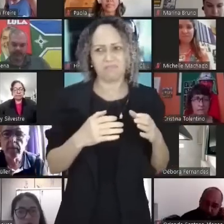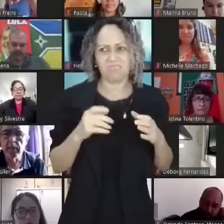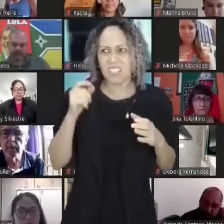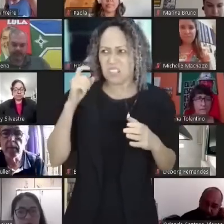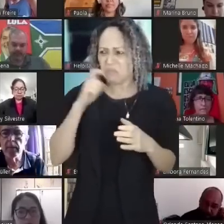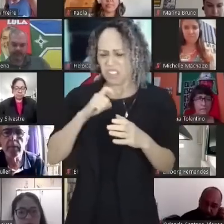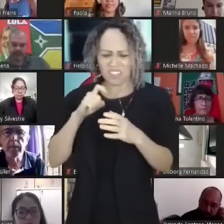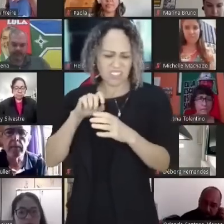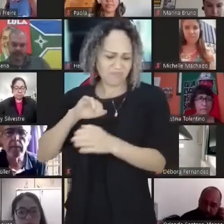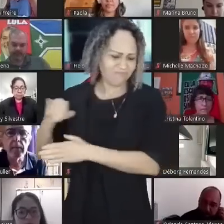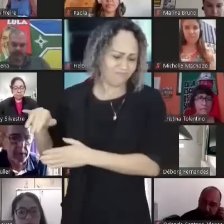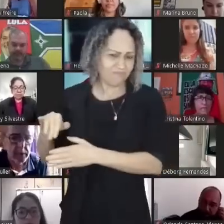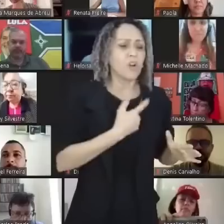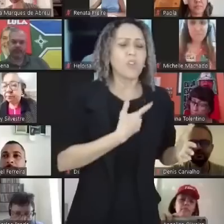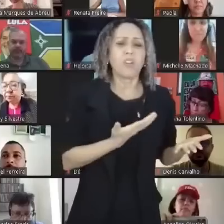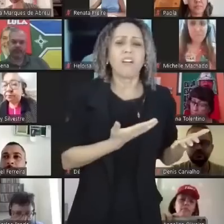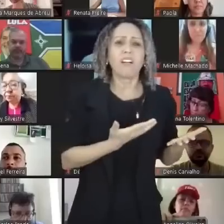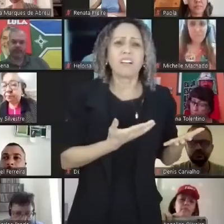metido